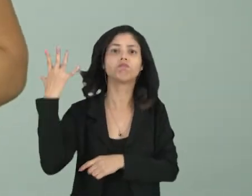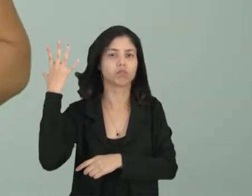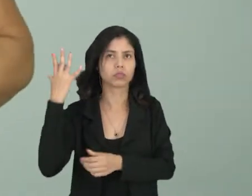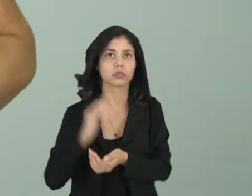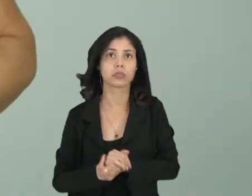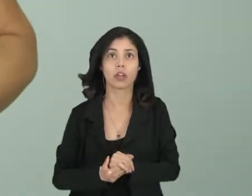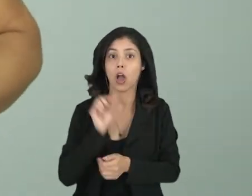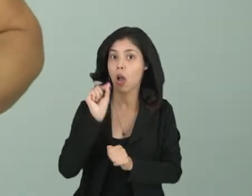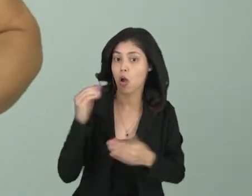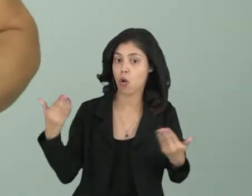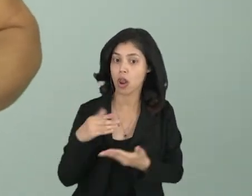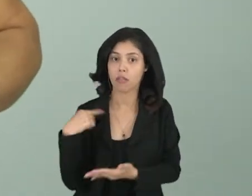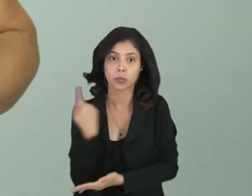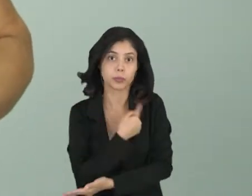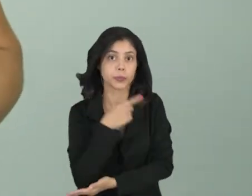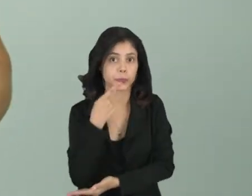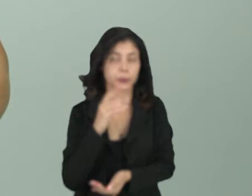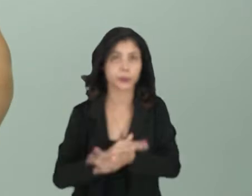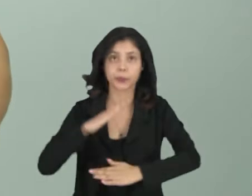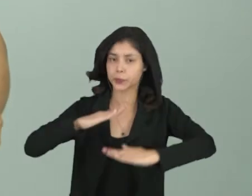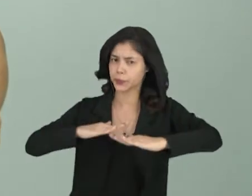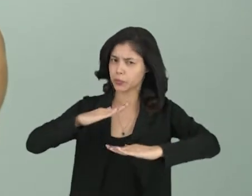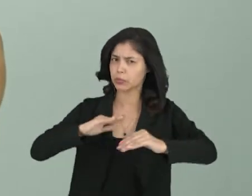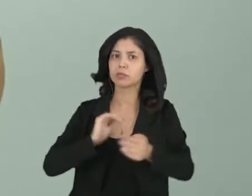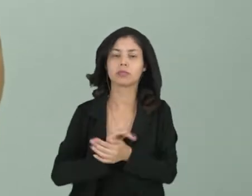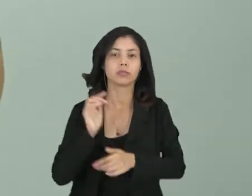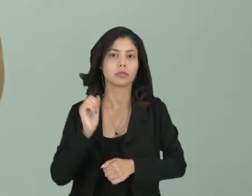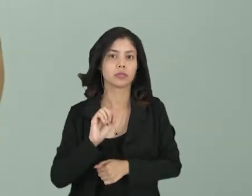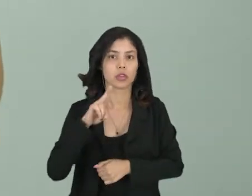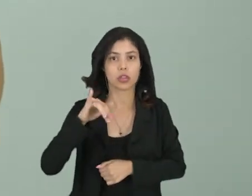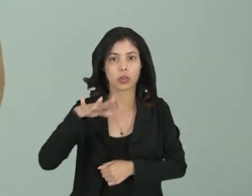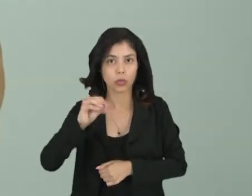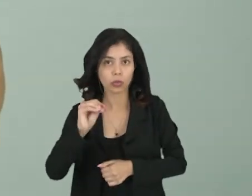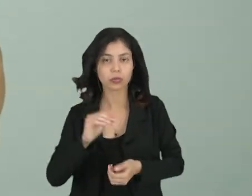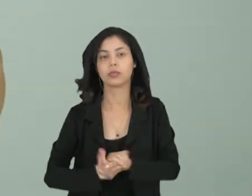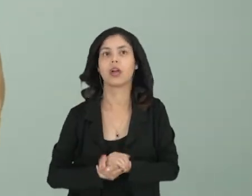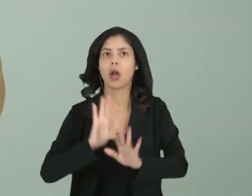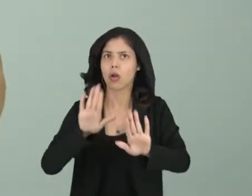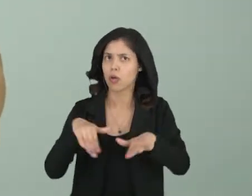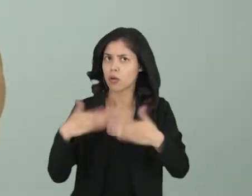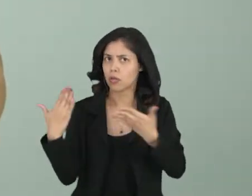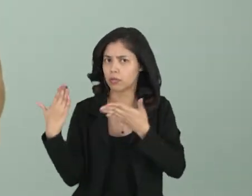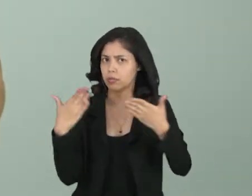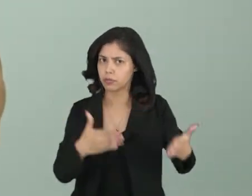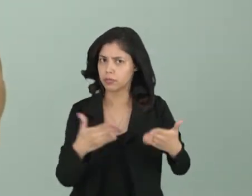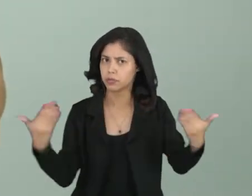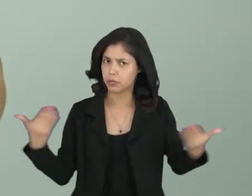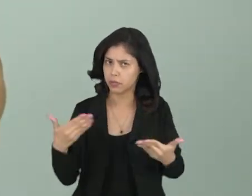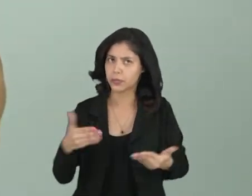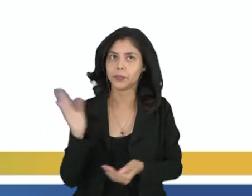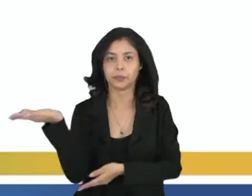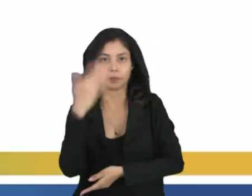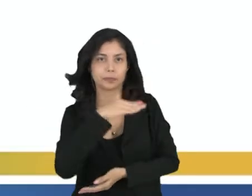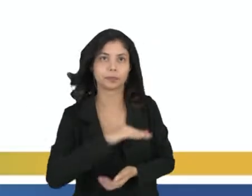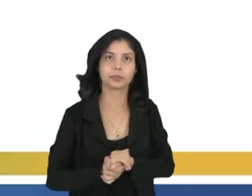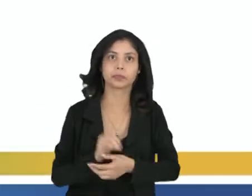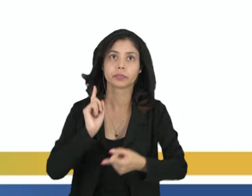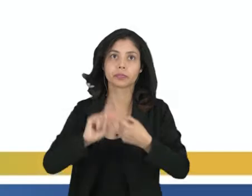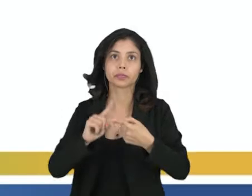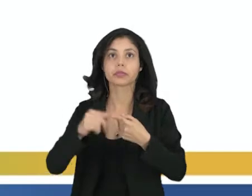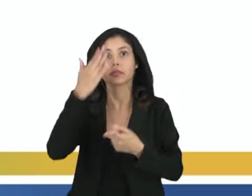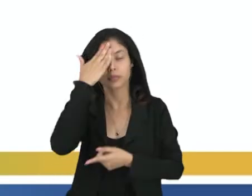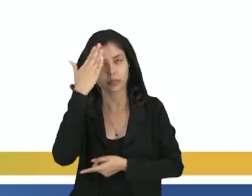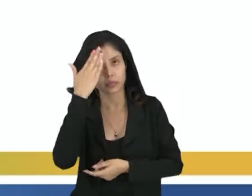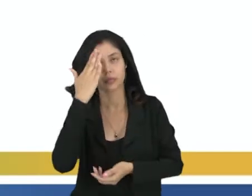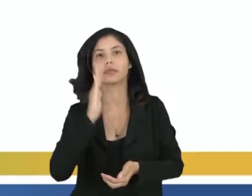vai falar sobre o equilíbrio iônico, ok? E para a gente iniciar a nossa aula, vamos ver quais são os objetivos de hoje? Bom, primeiro